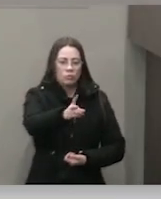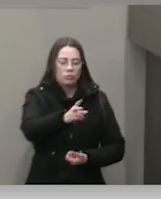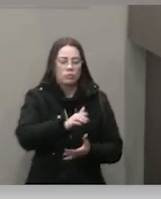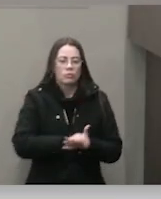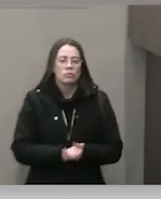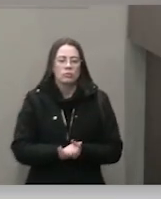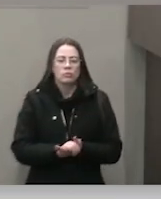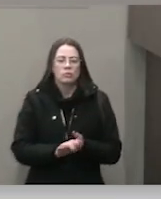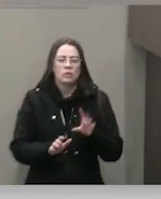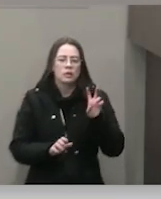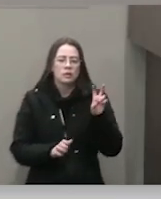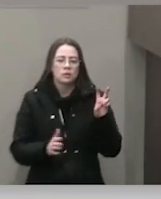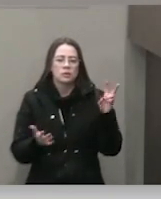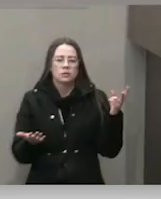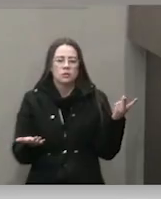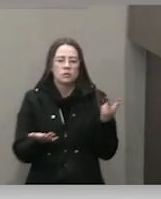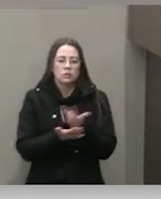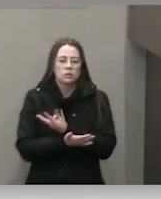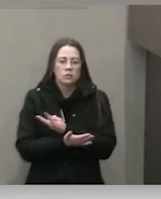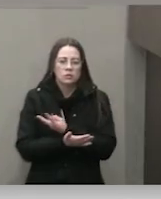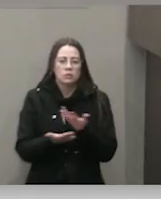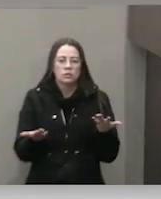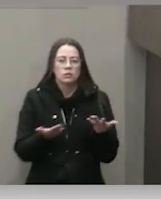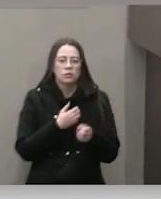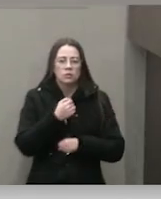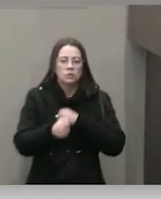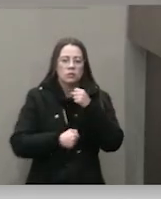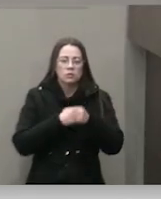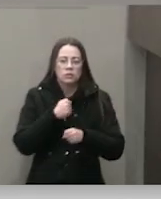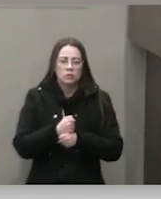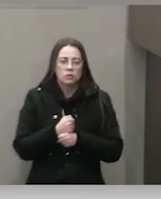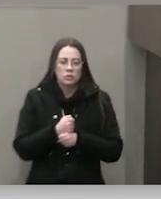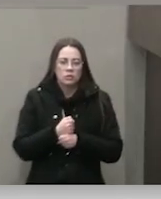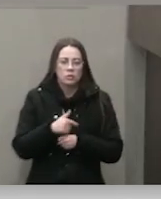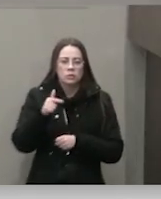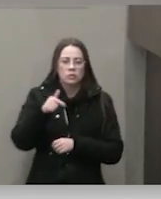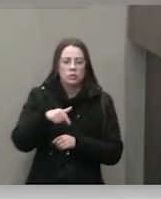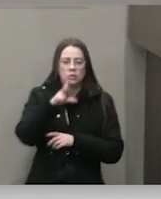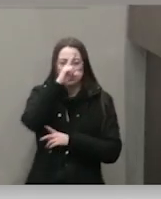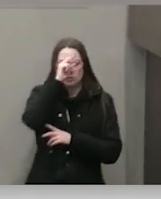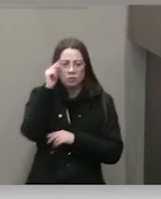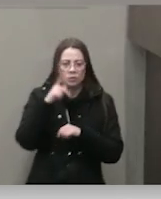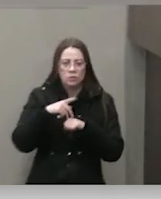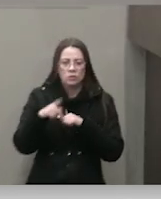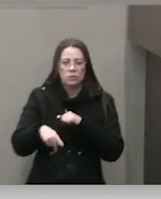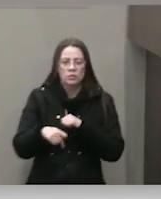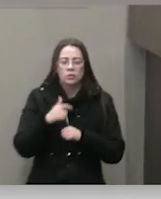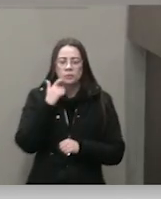Isso, senhores, foram 5 fatos que aconteceram esse ano, apenas aqui no município de Passo Fundo.